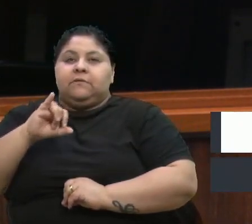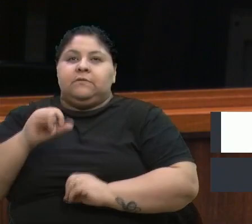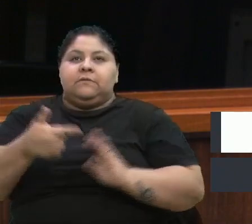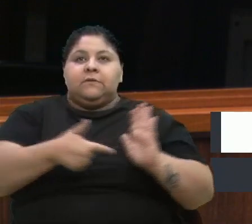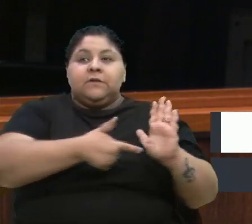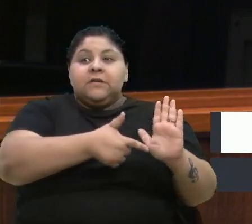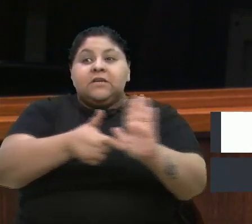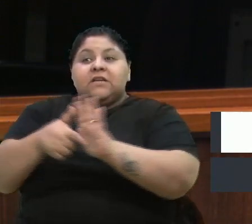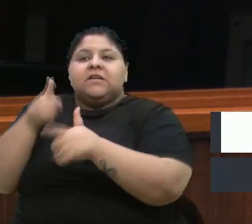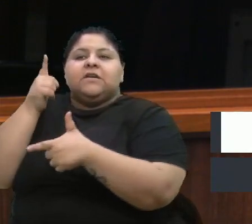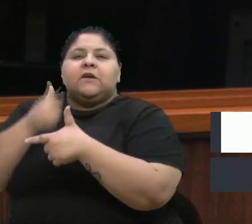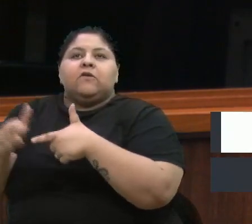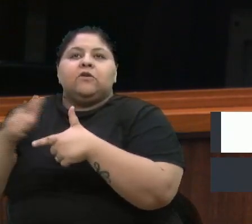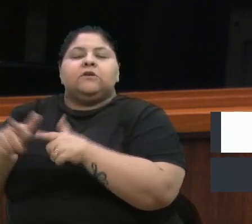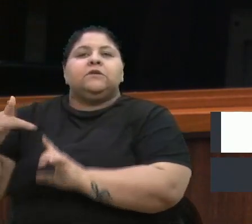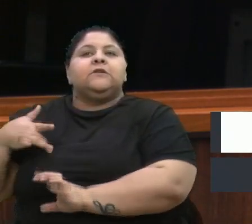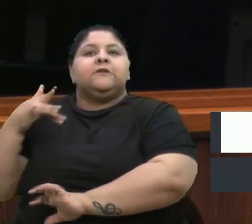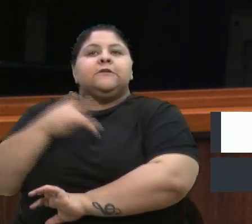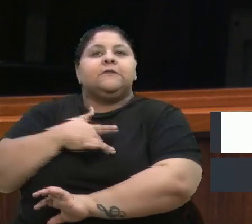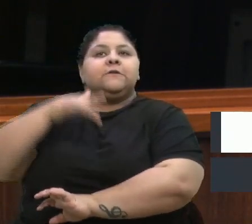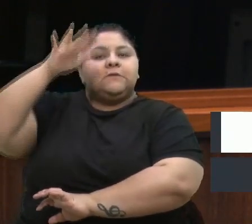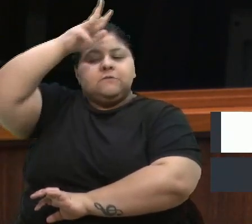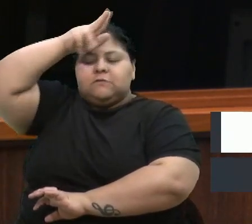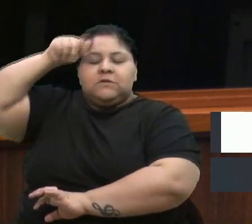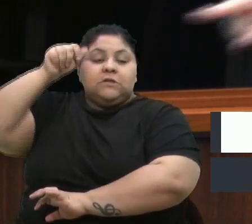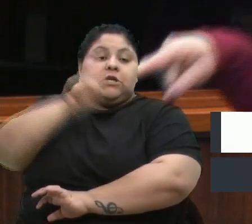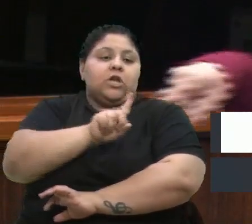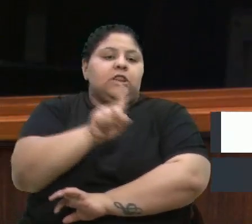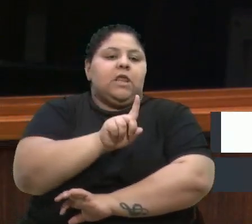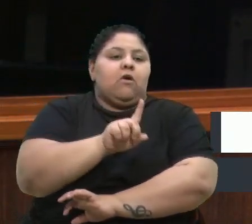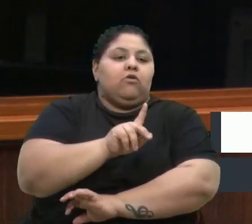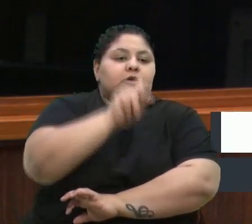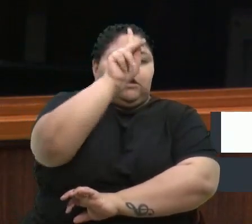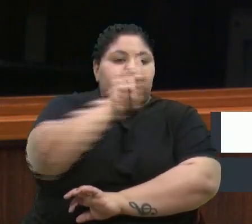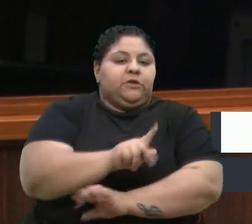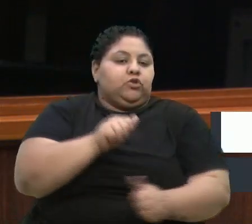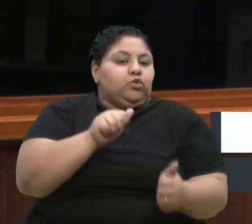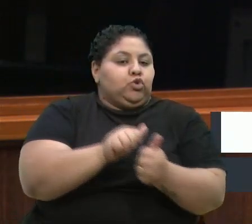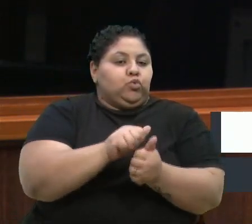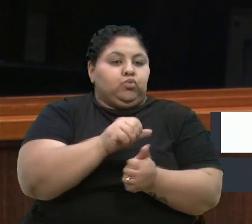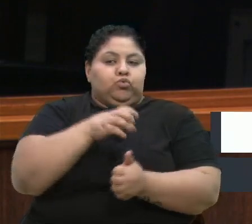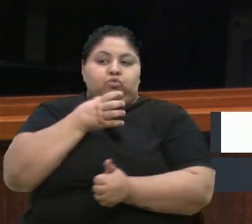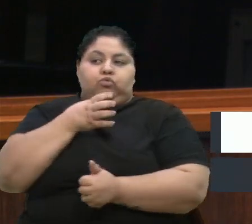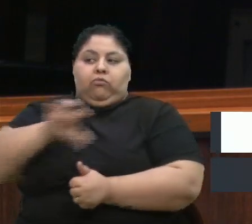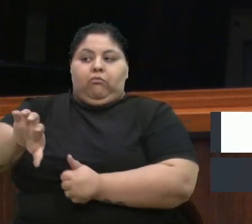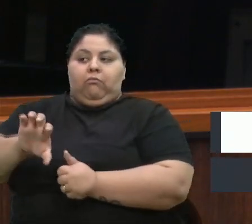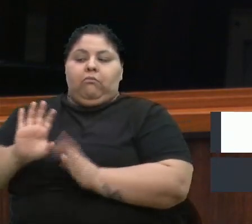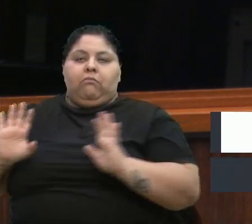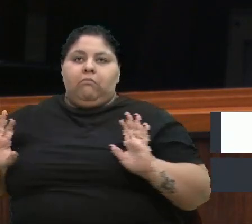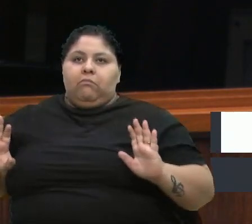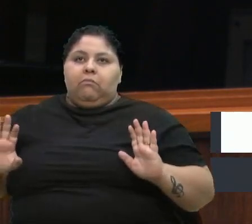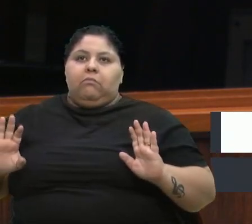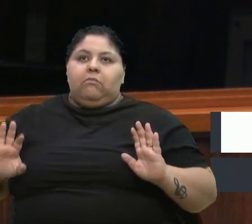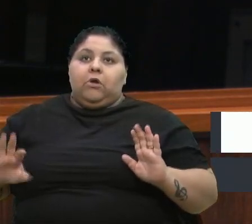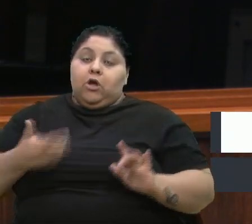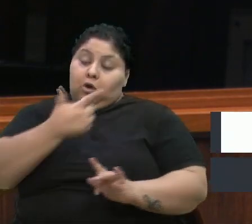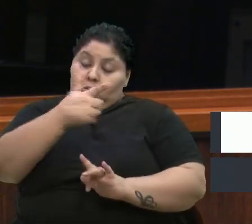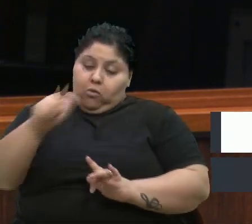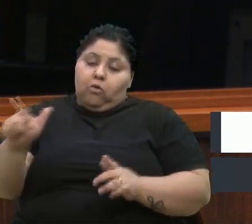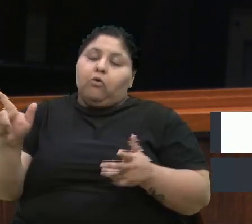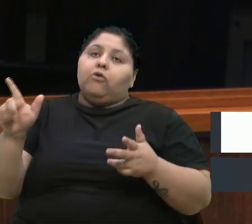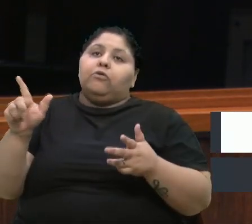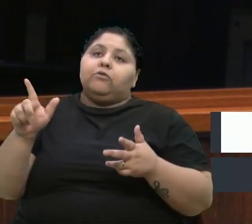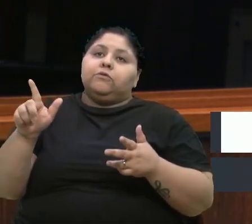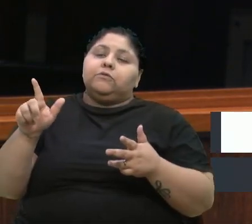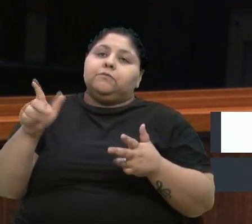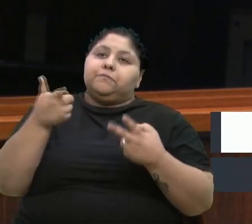o problema da saúde no município e não se a pessoa está do meu lado ou está do outro. A outra questão que, nos